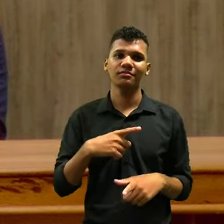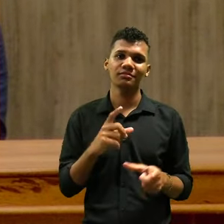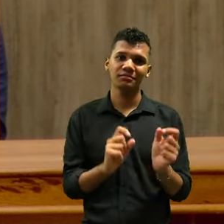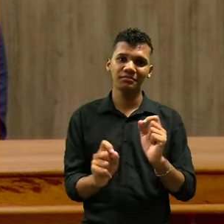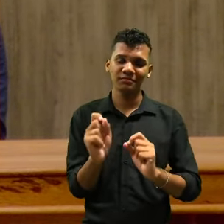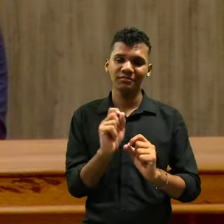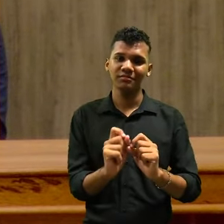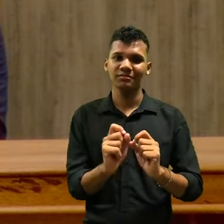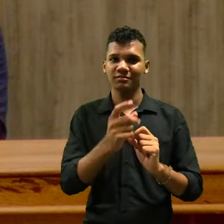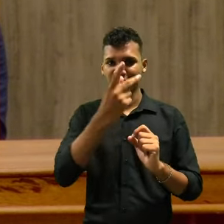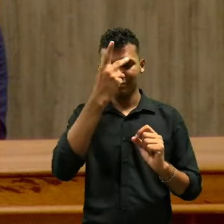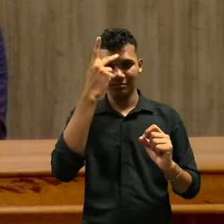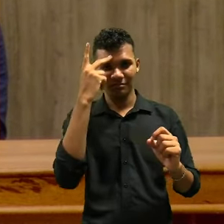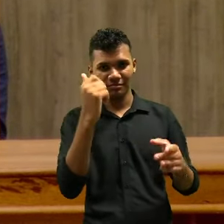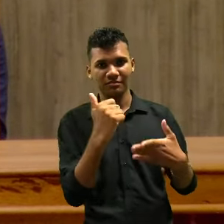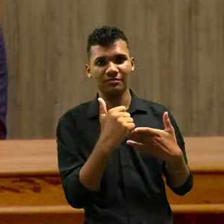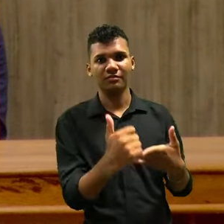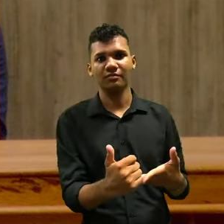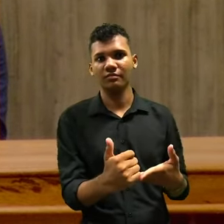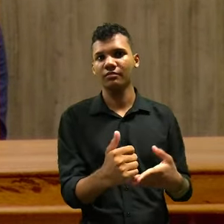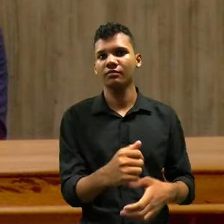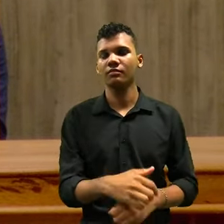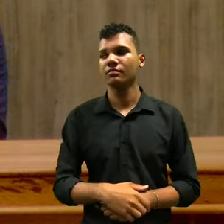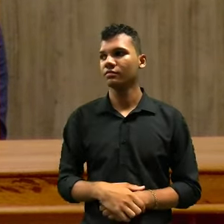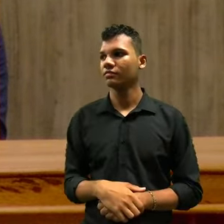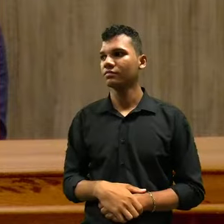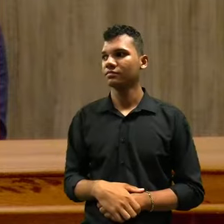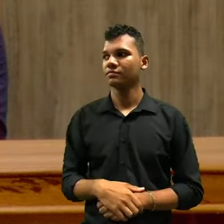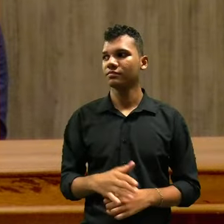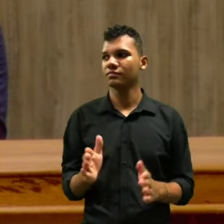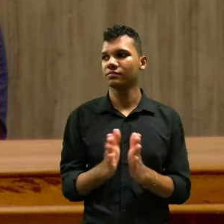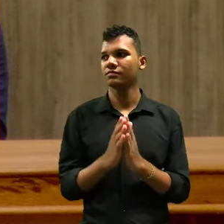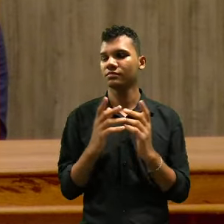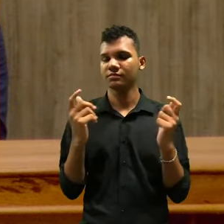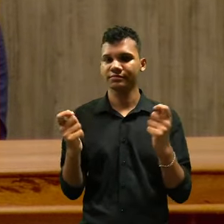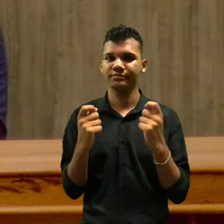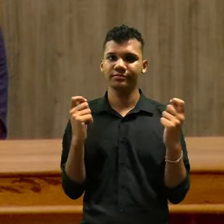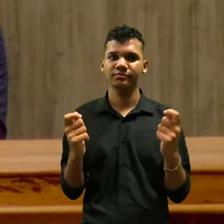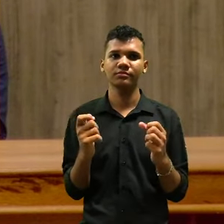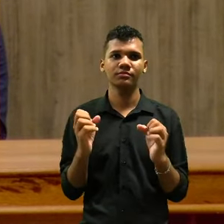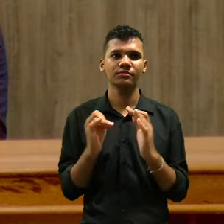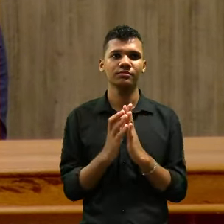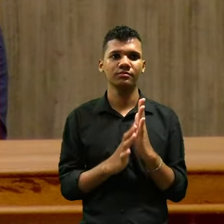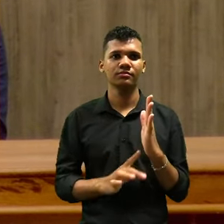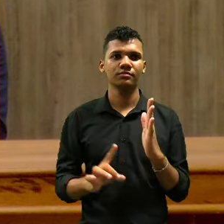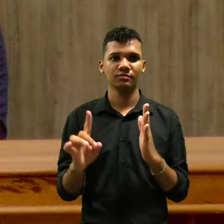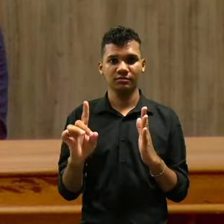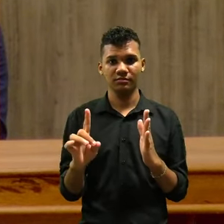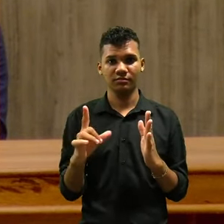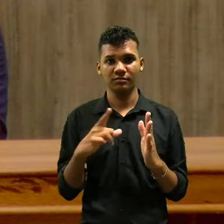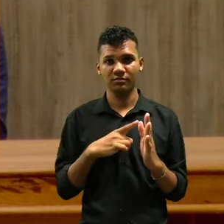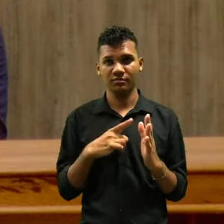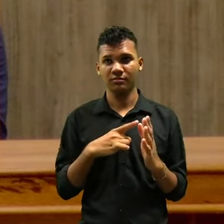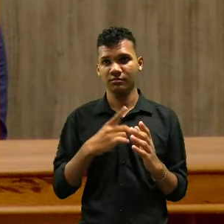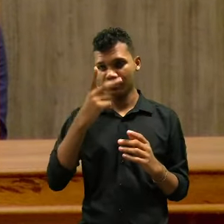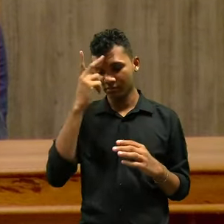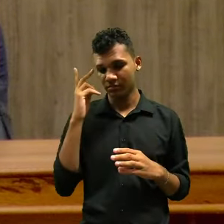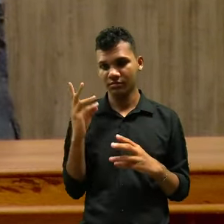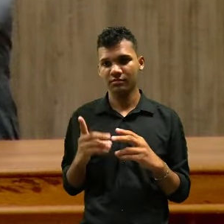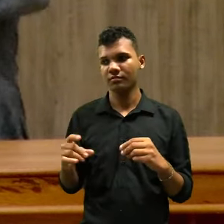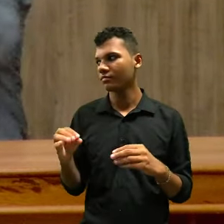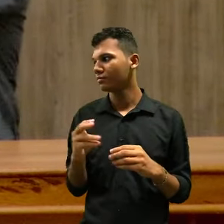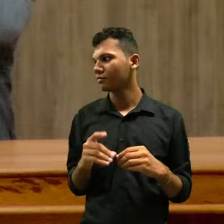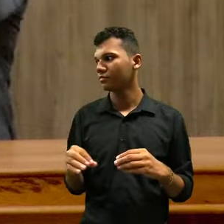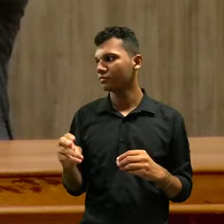um encosto Eita meus irmãos crente que a Terra Boa